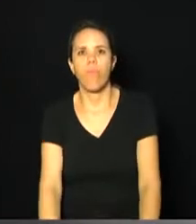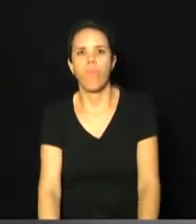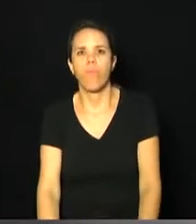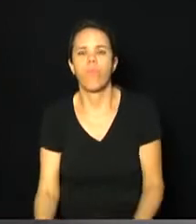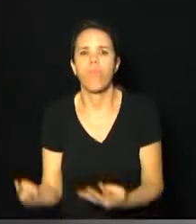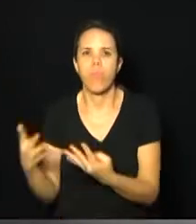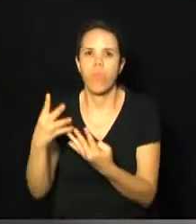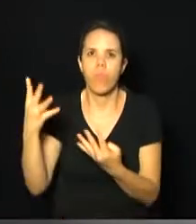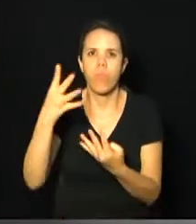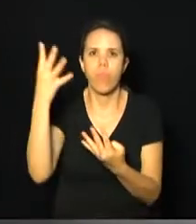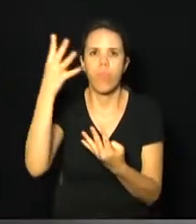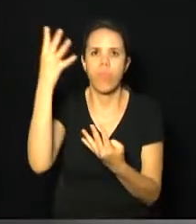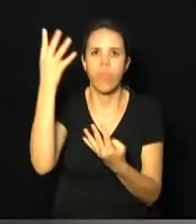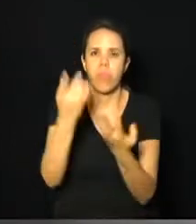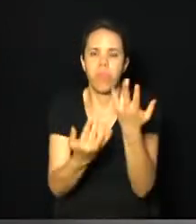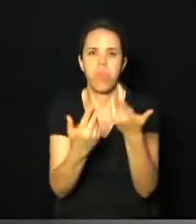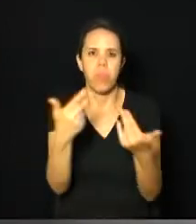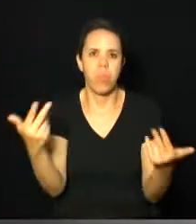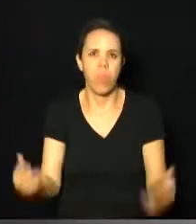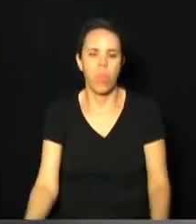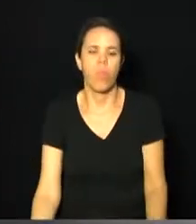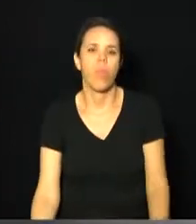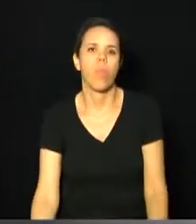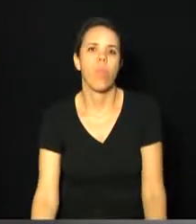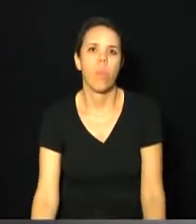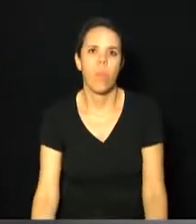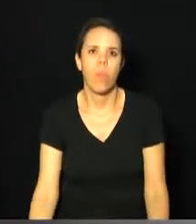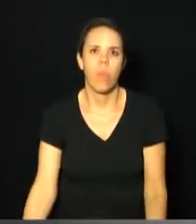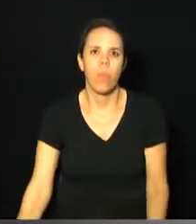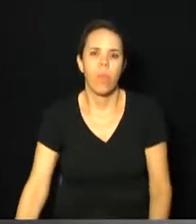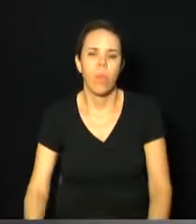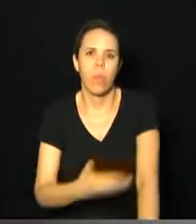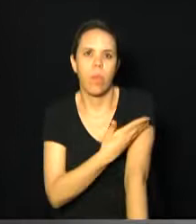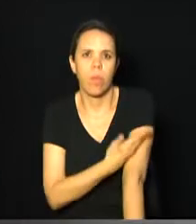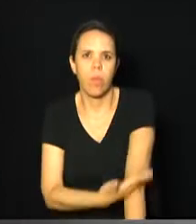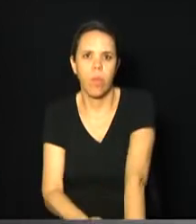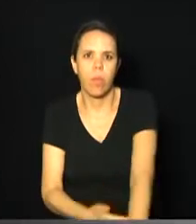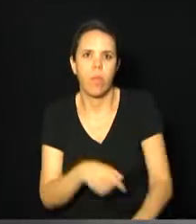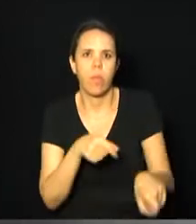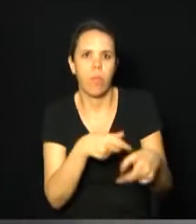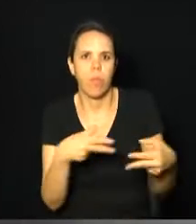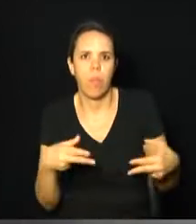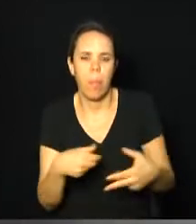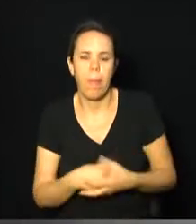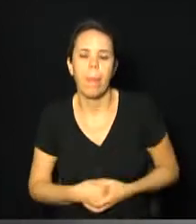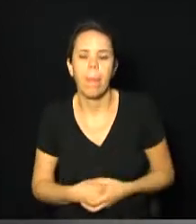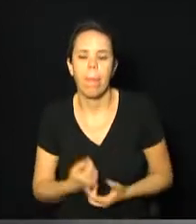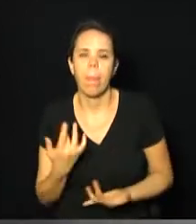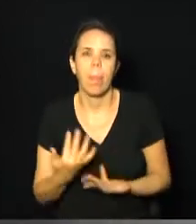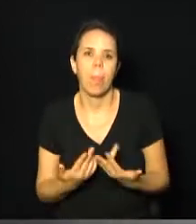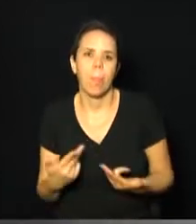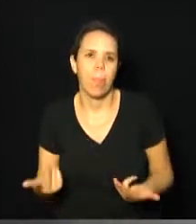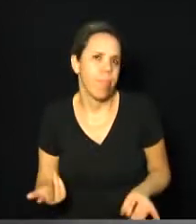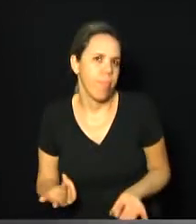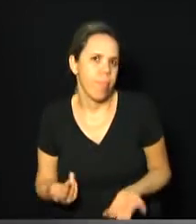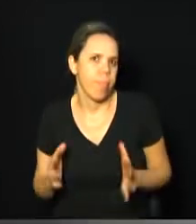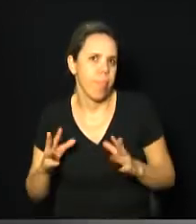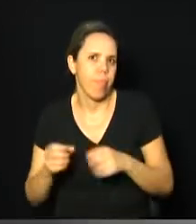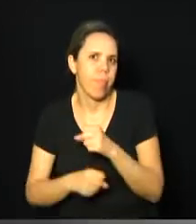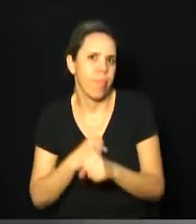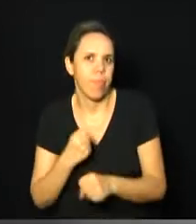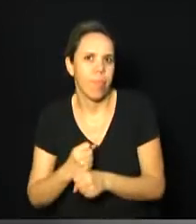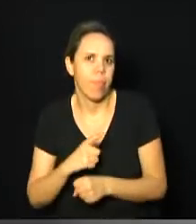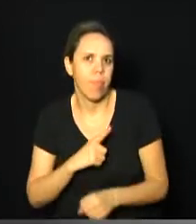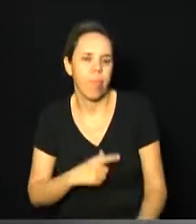Poluição, queimadas, a cultura dos sítios de queimadas, né? Todo ano